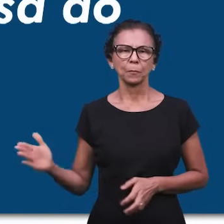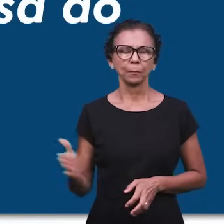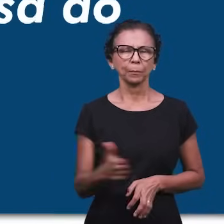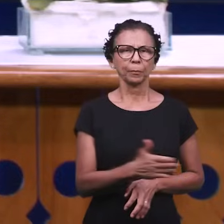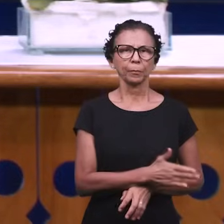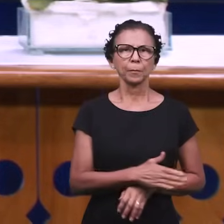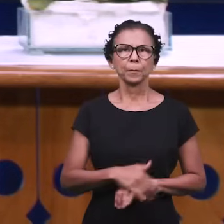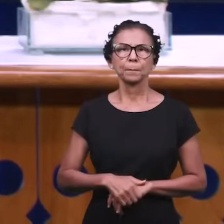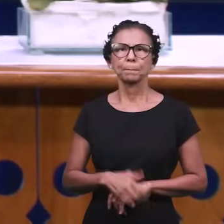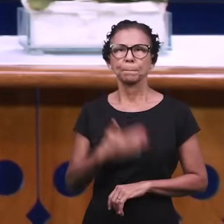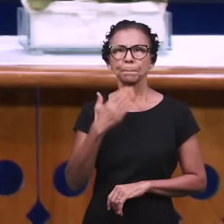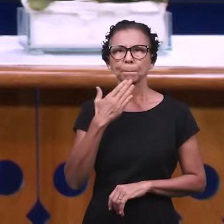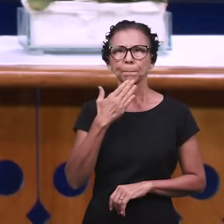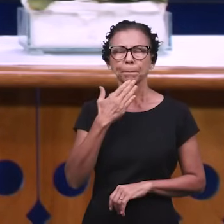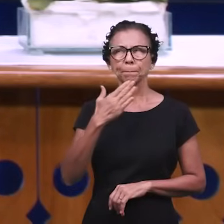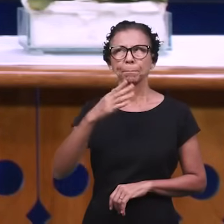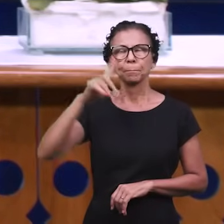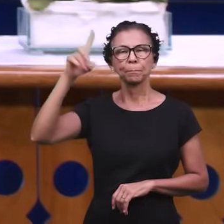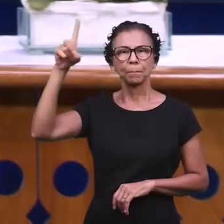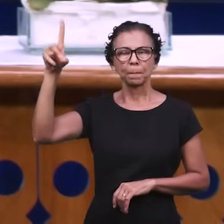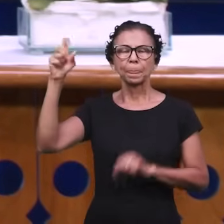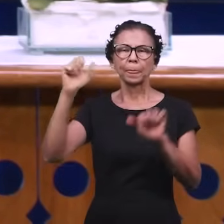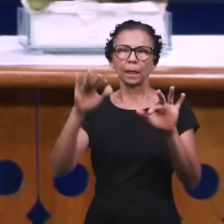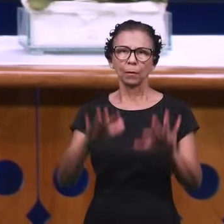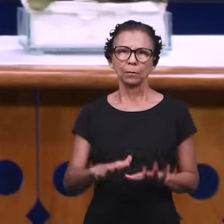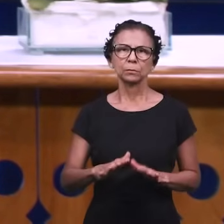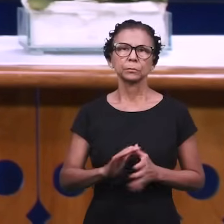seja Deus, pedimos ao nosso